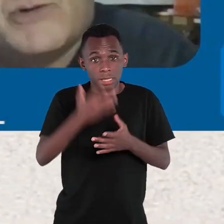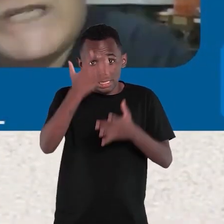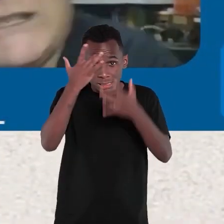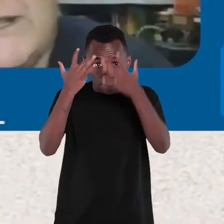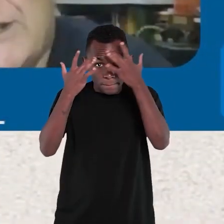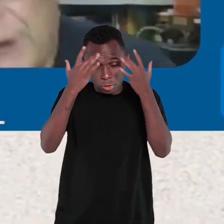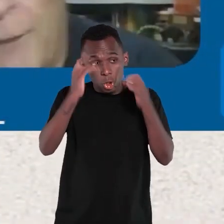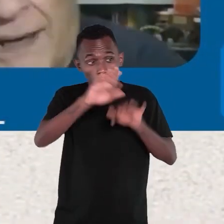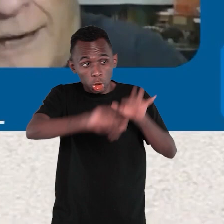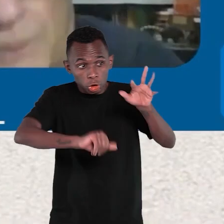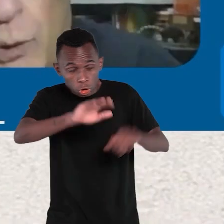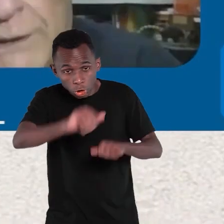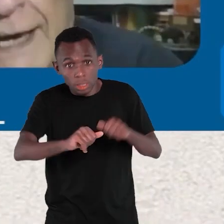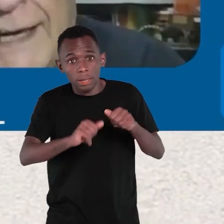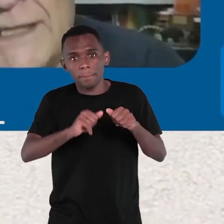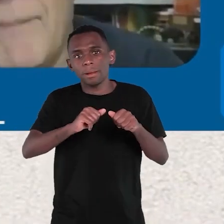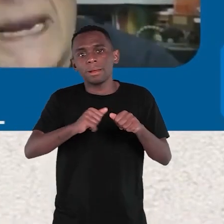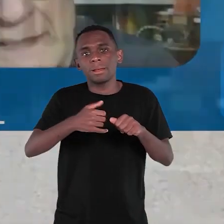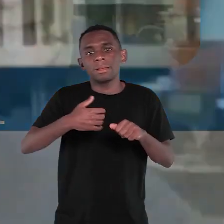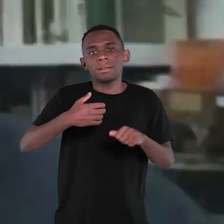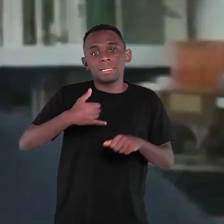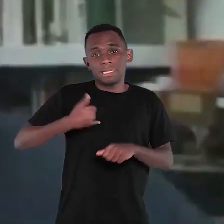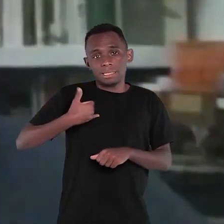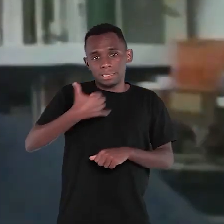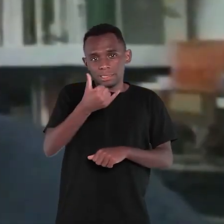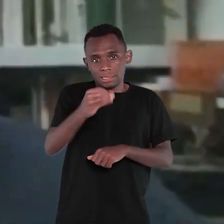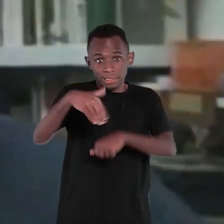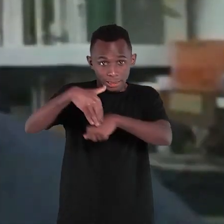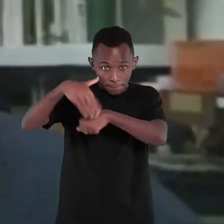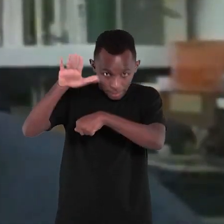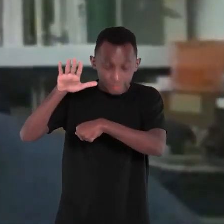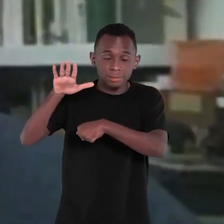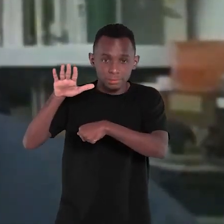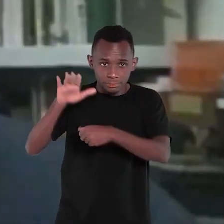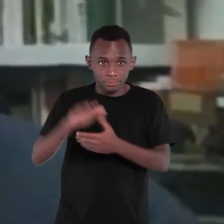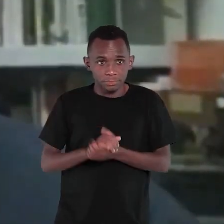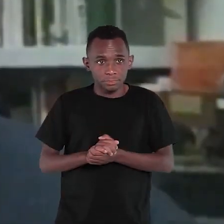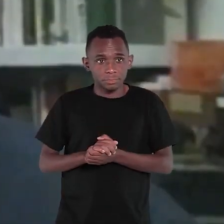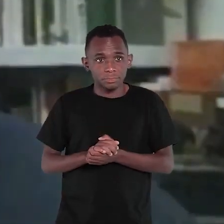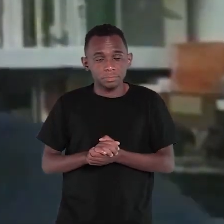essas pessoas a gente chama na biblioteca de mais 60, né?